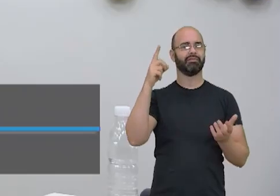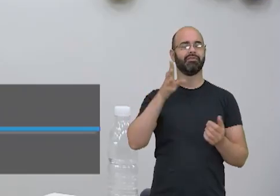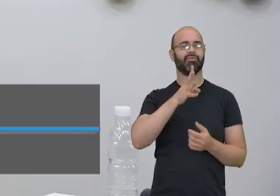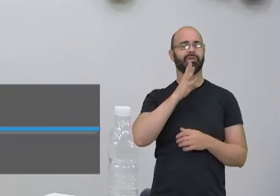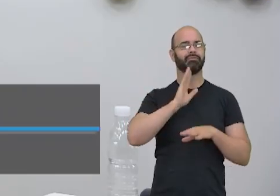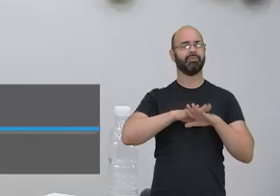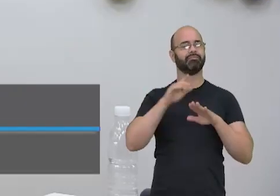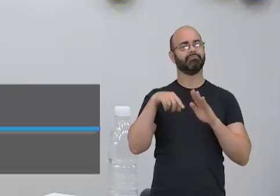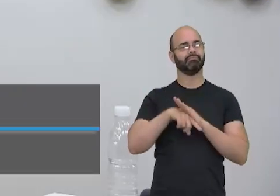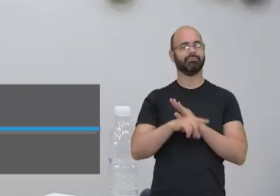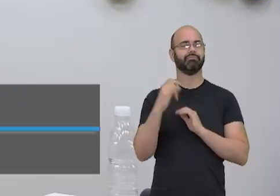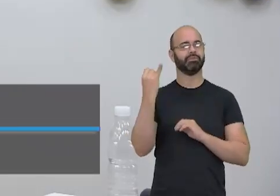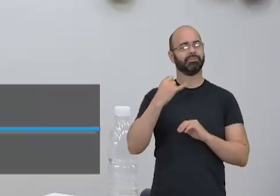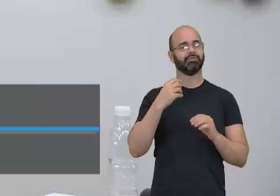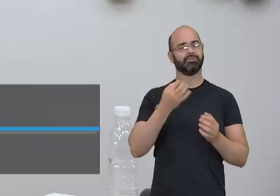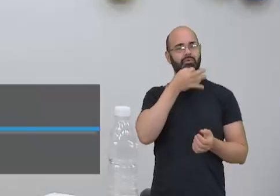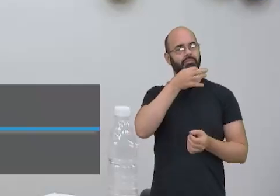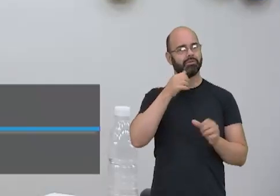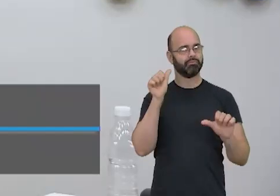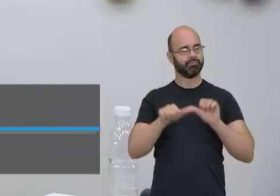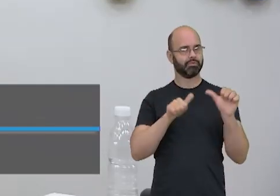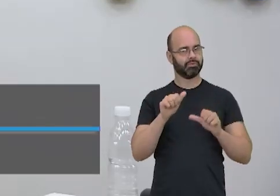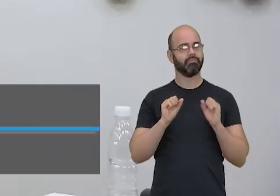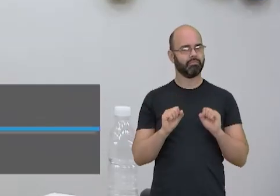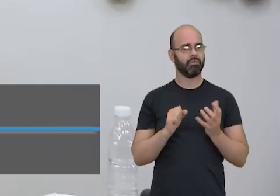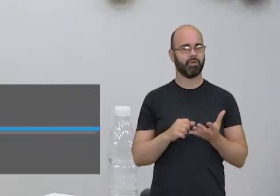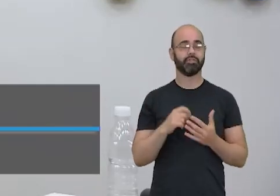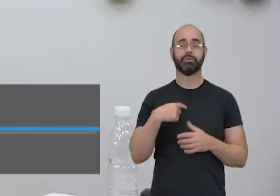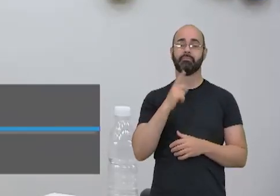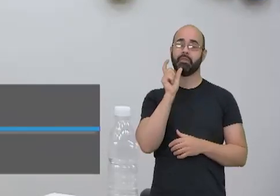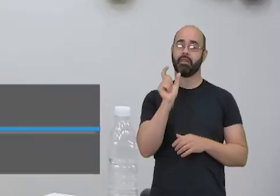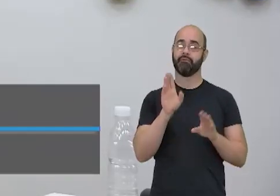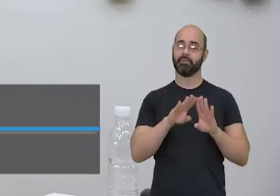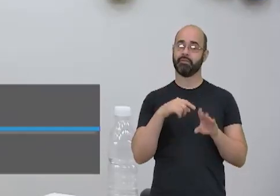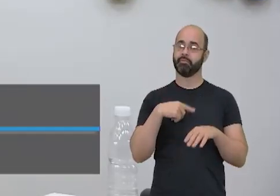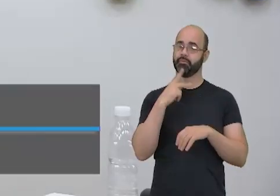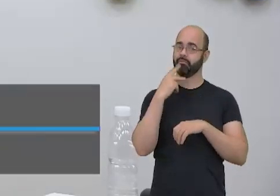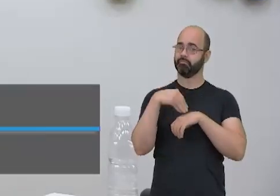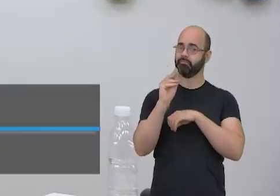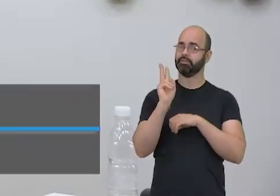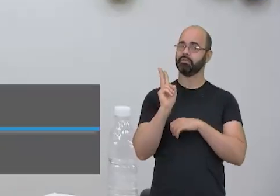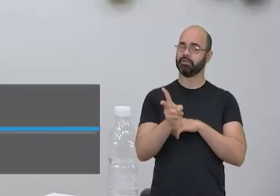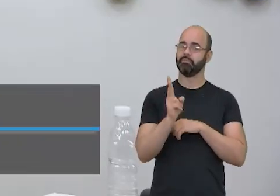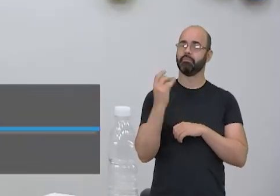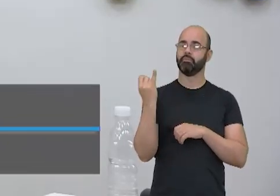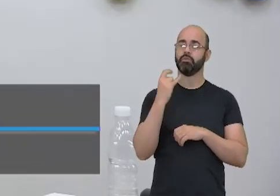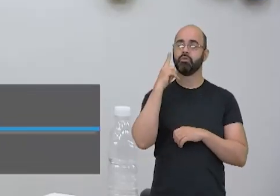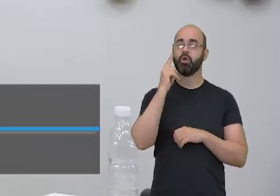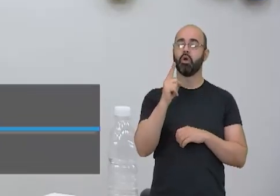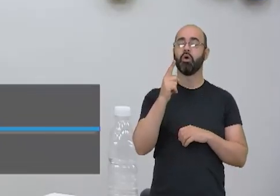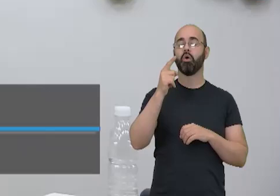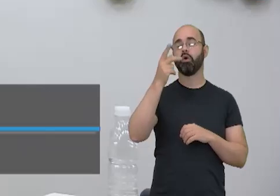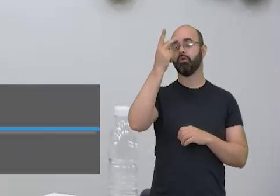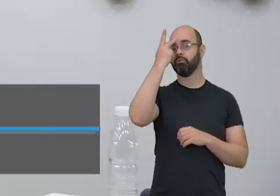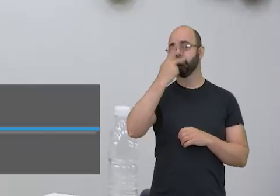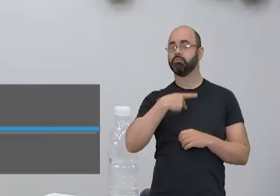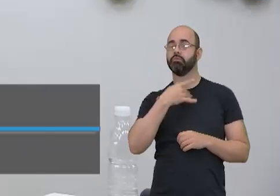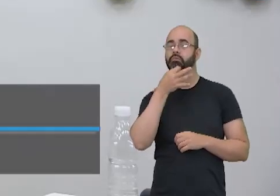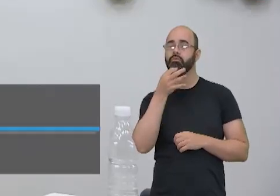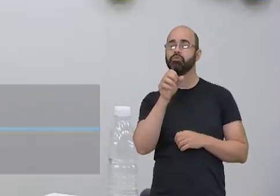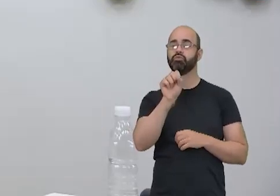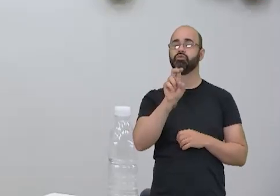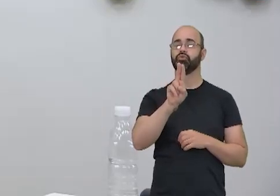opinião, ela pode sim ser modificada. E vou reforçar aqui uma palavrinha aí que eu sempre falo para vocês. Então, é subjetivo, né?